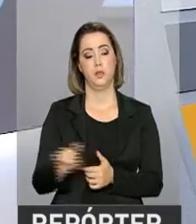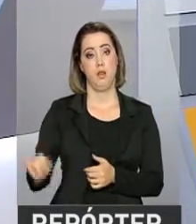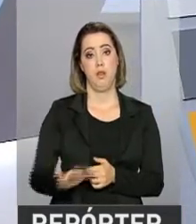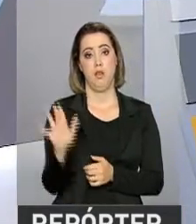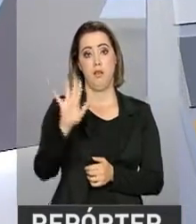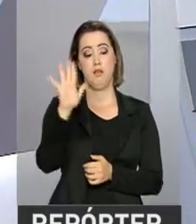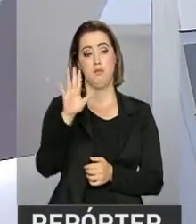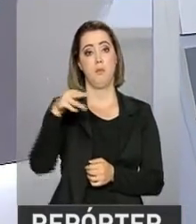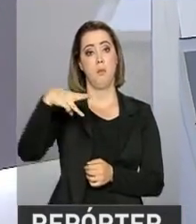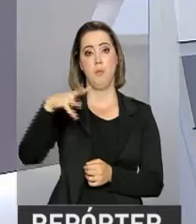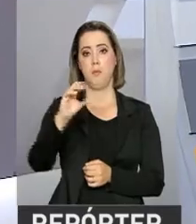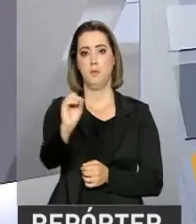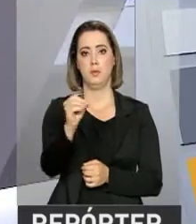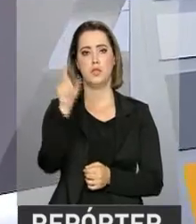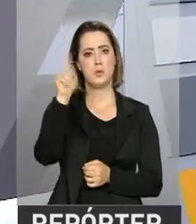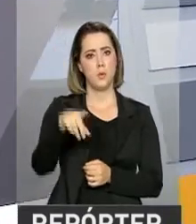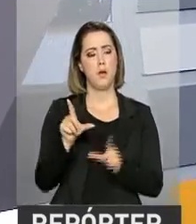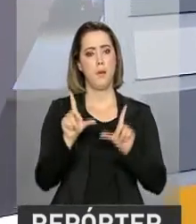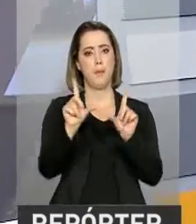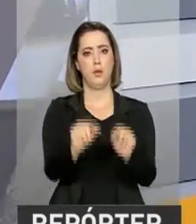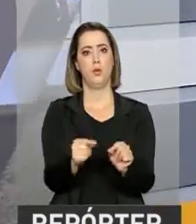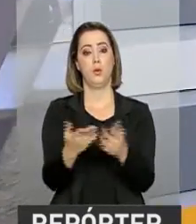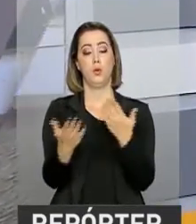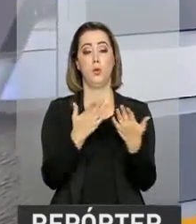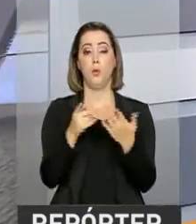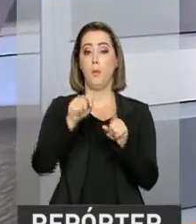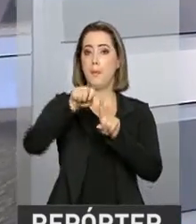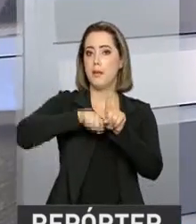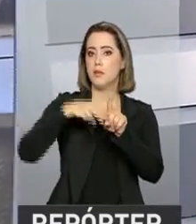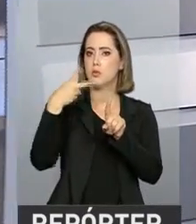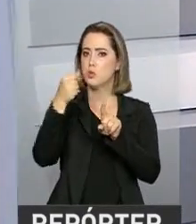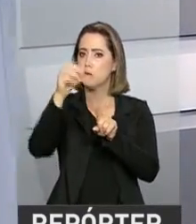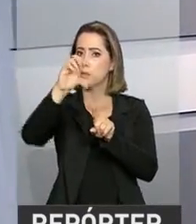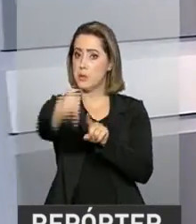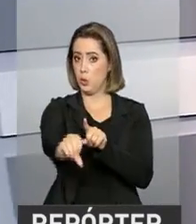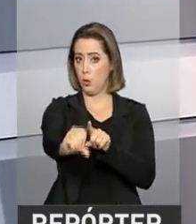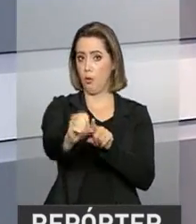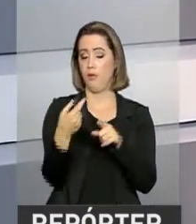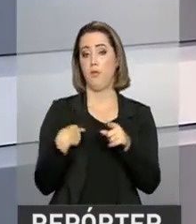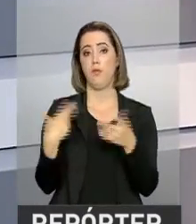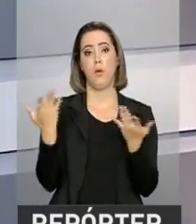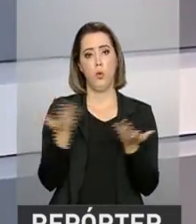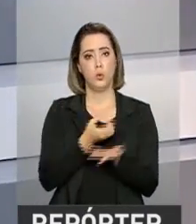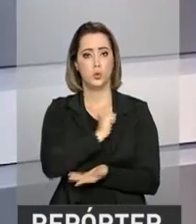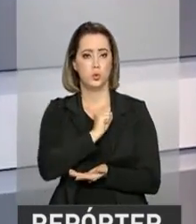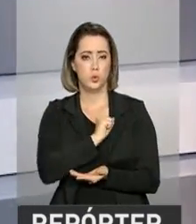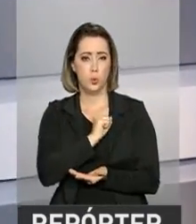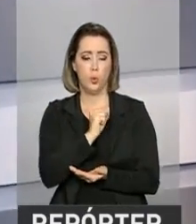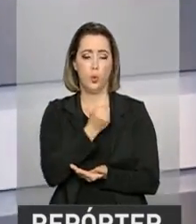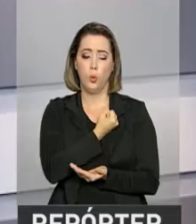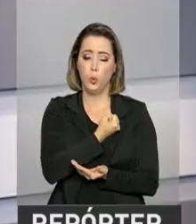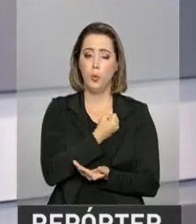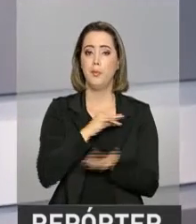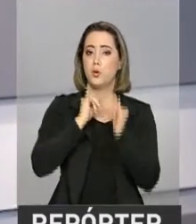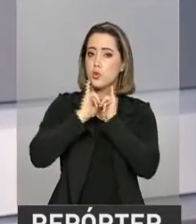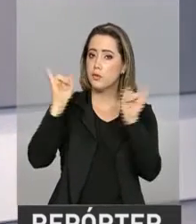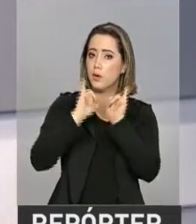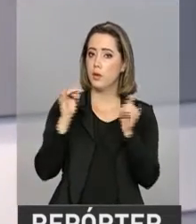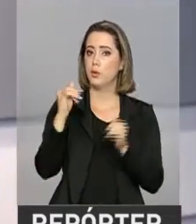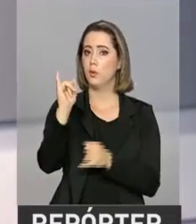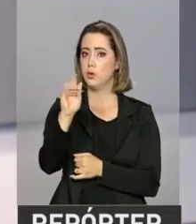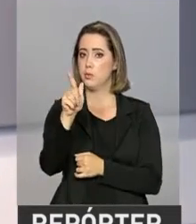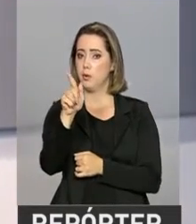prévia da inflação em março é a menor para o mês desde 2009 o índice divulgado hoje pelo ibge é registrou variação de